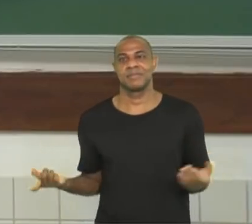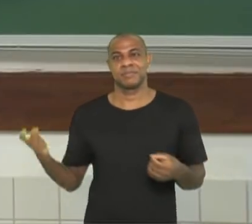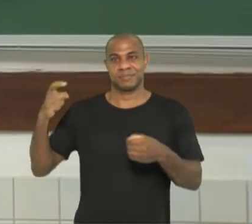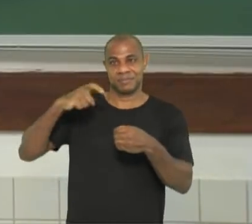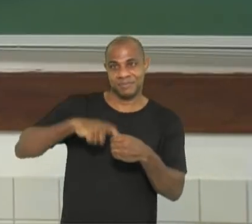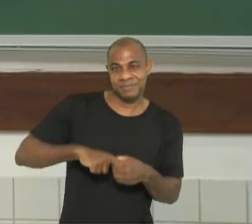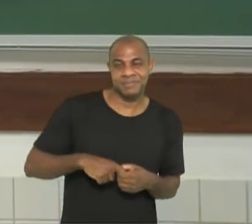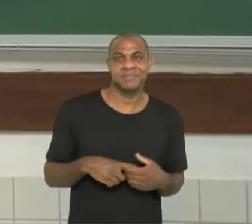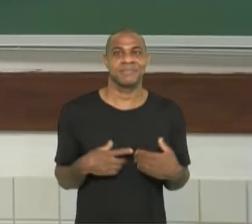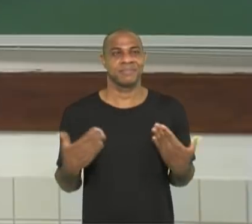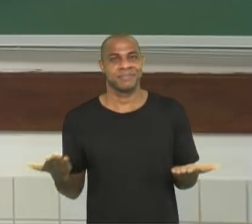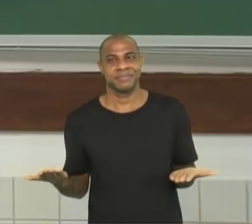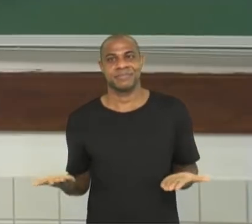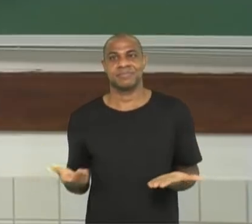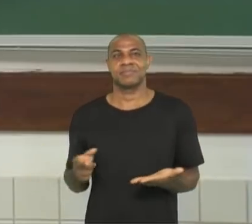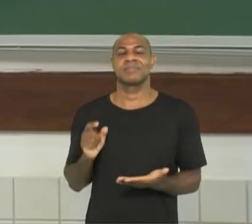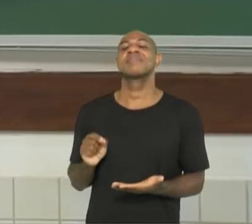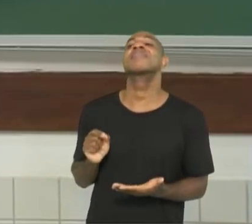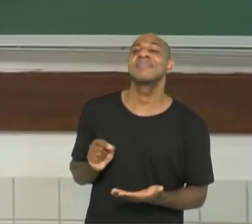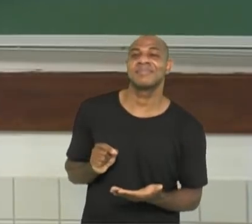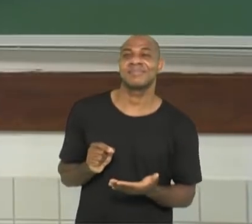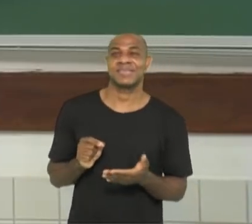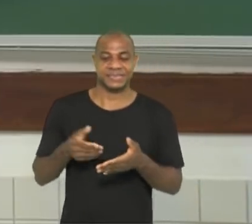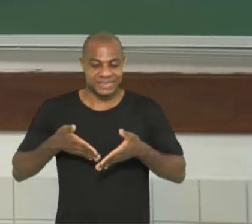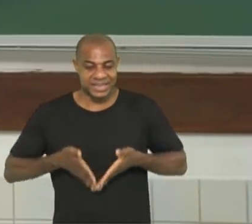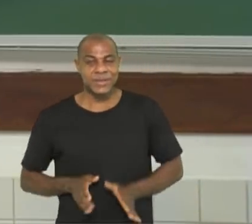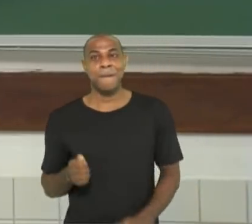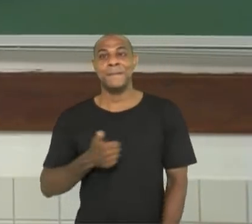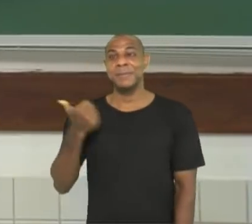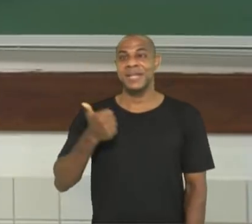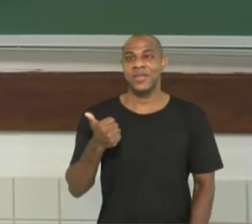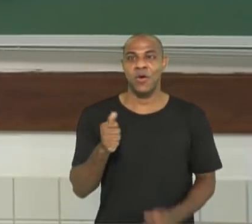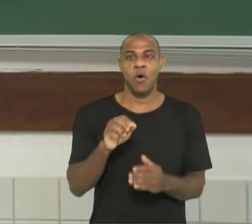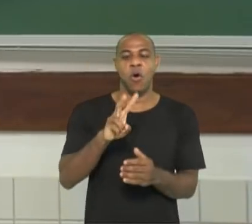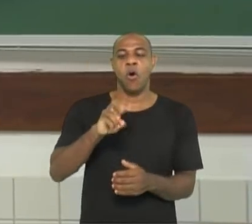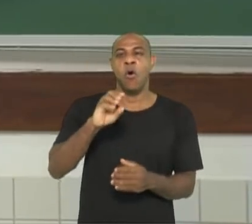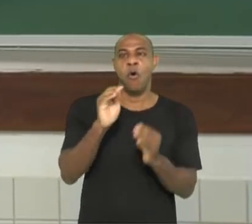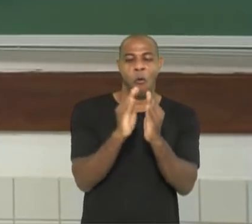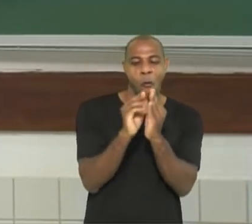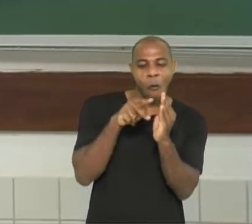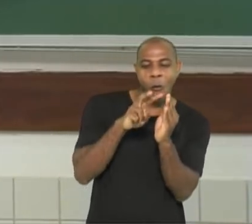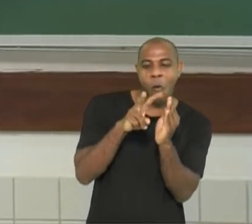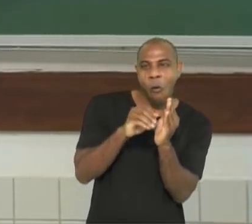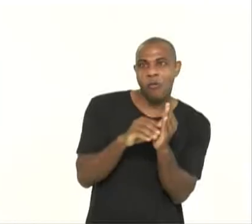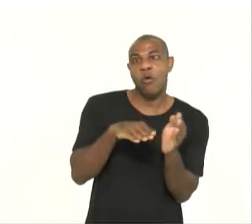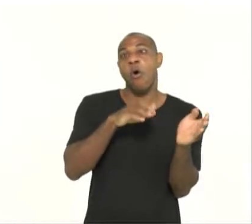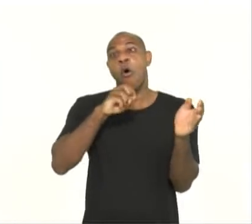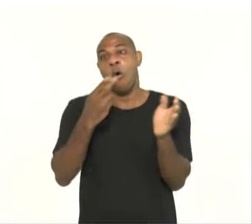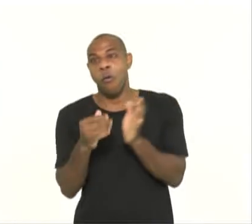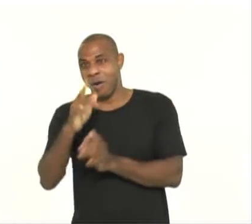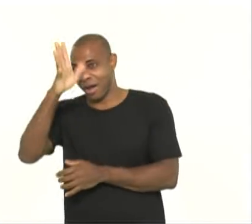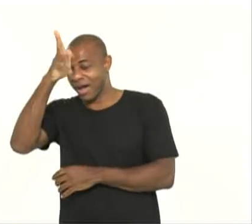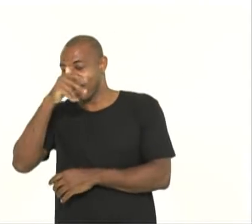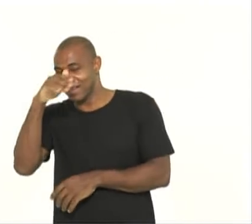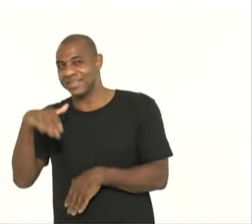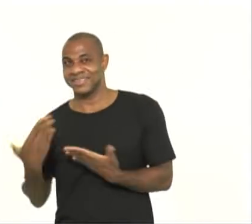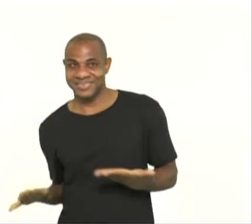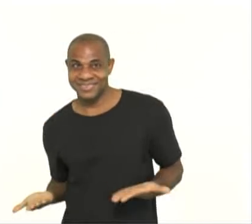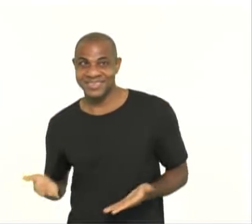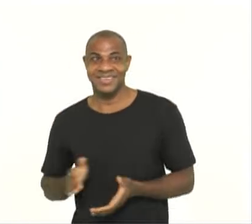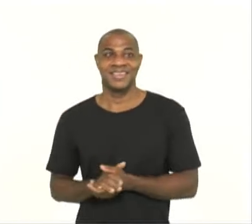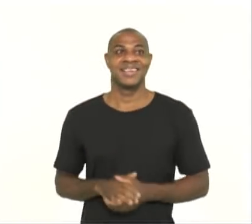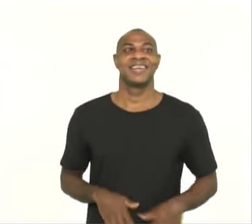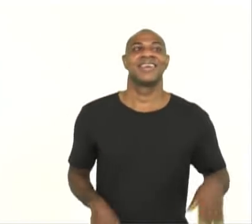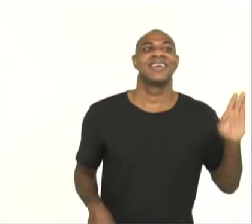Voltamos! E aí, quem nasceu primeiro, o ovo ou a galinha? A alternativa que responde isso é a alternativa da letra B.